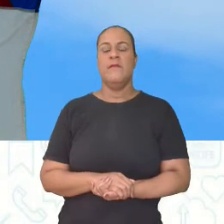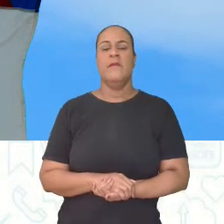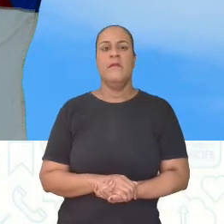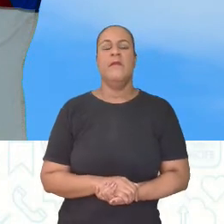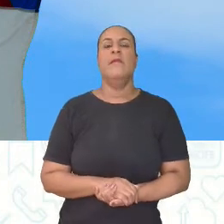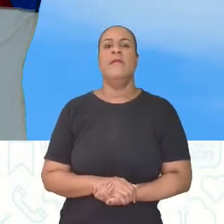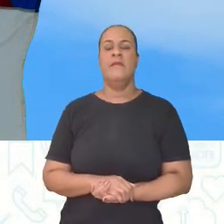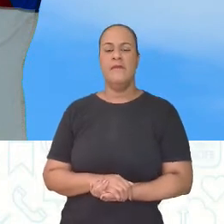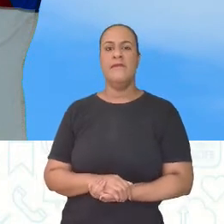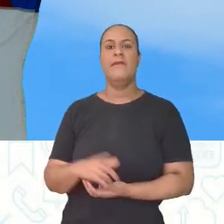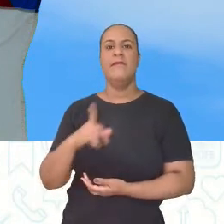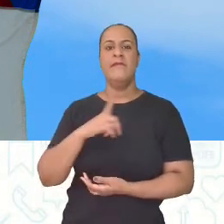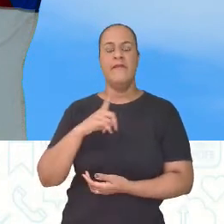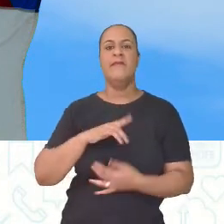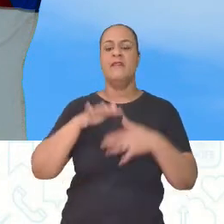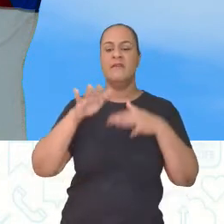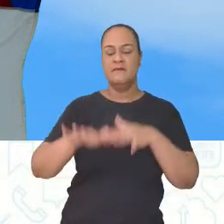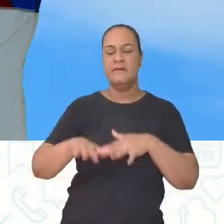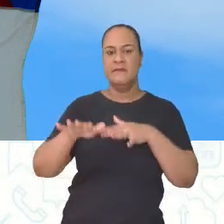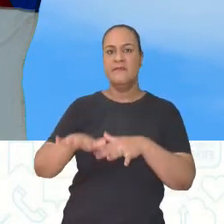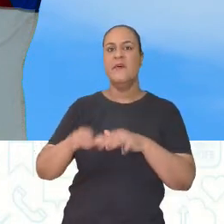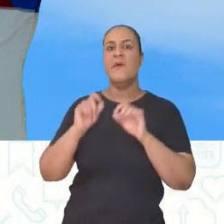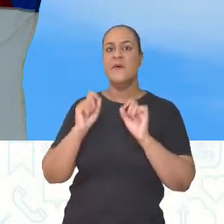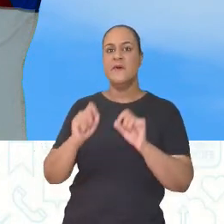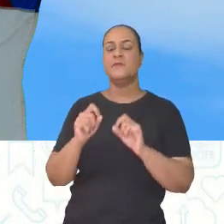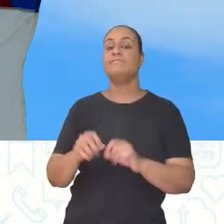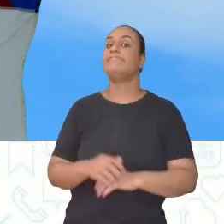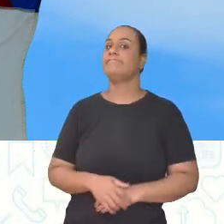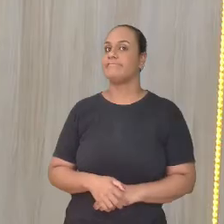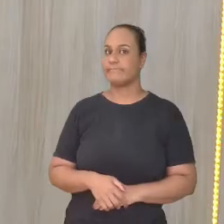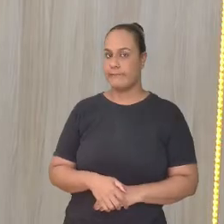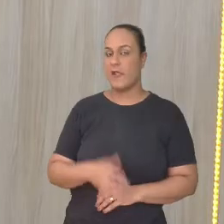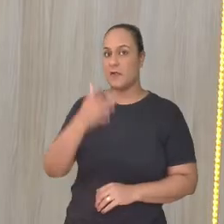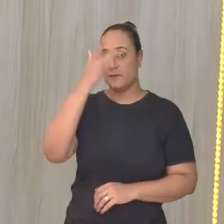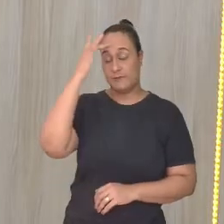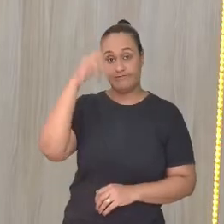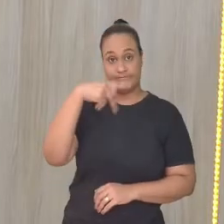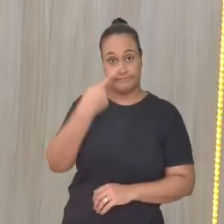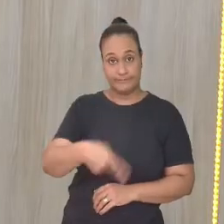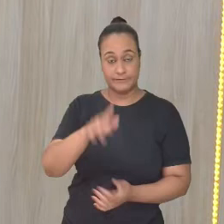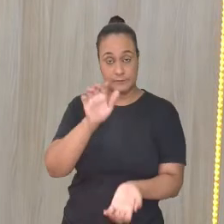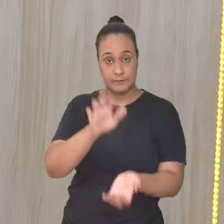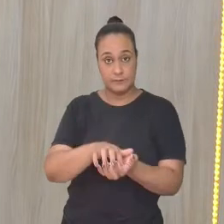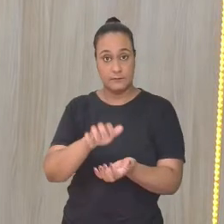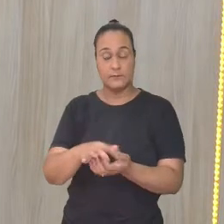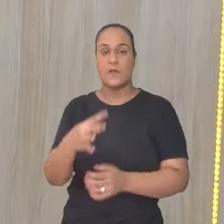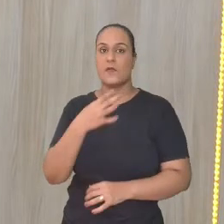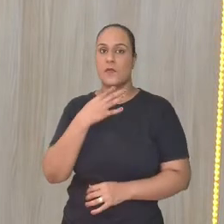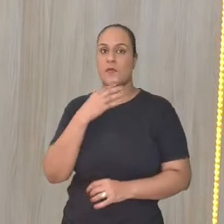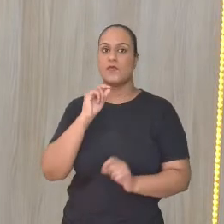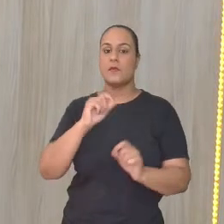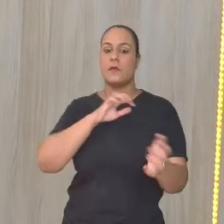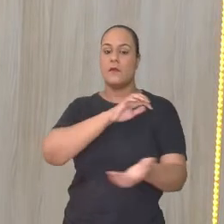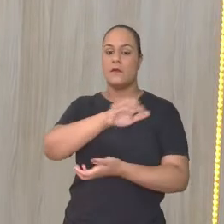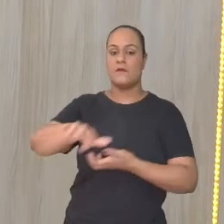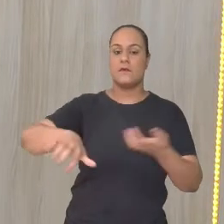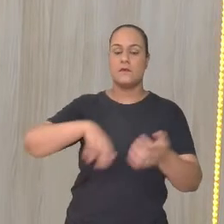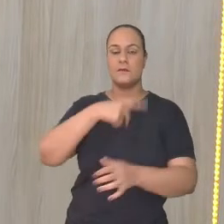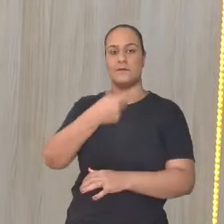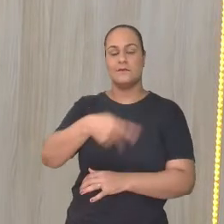que gritou, que se revoltou, foi os pernambucanos. E aí a gente conhece a famosa